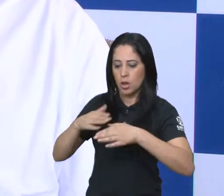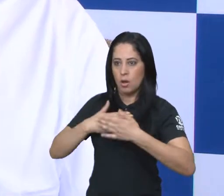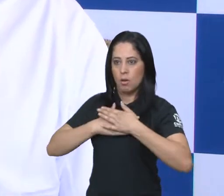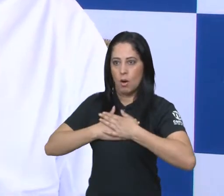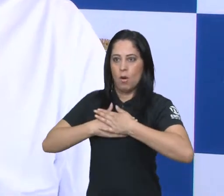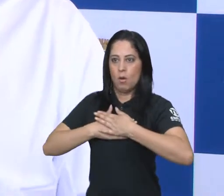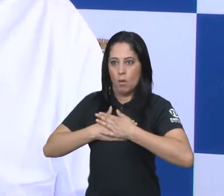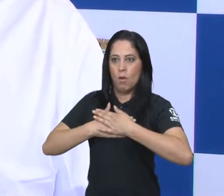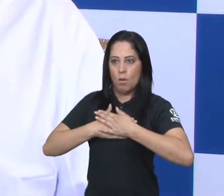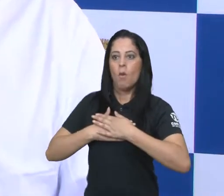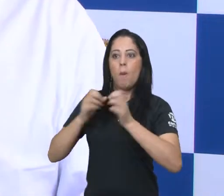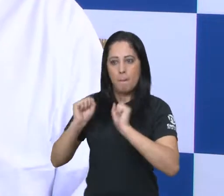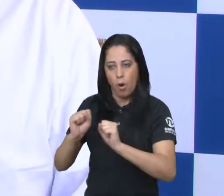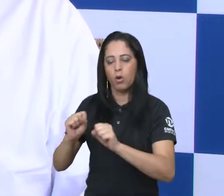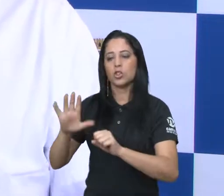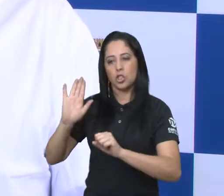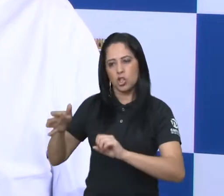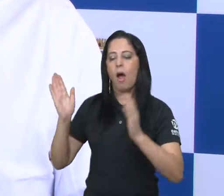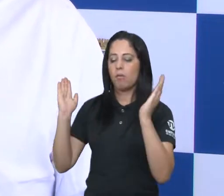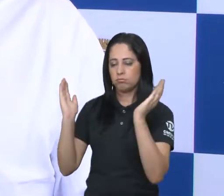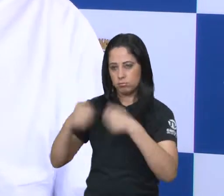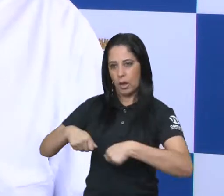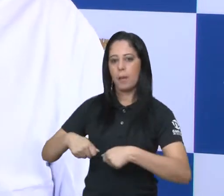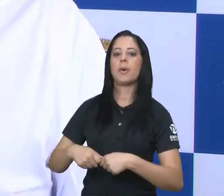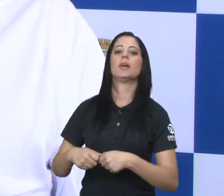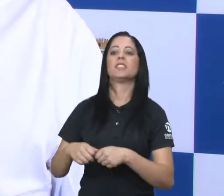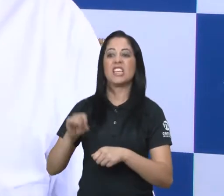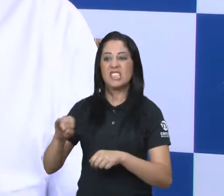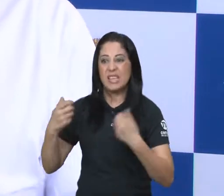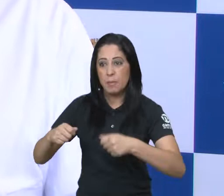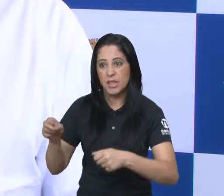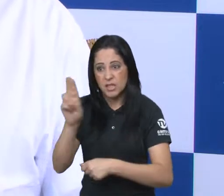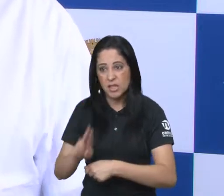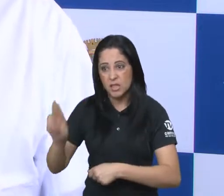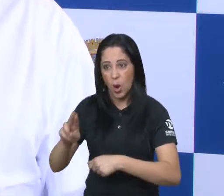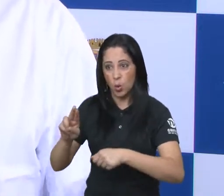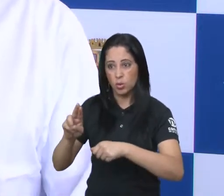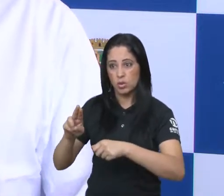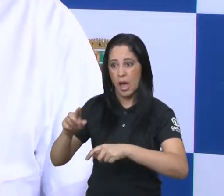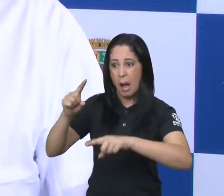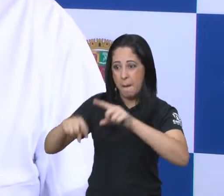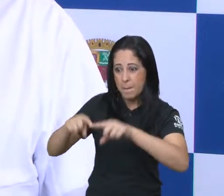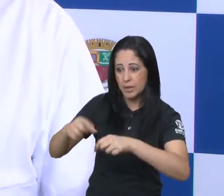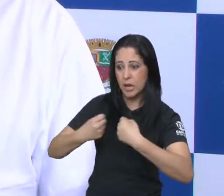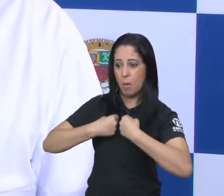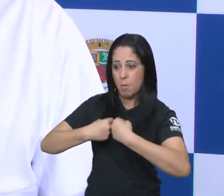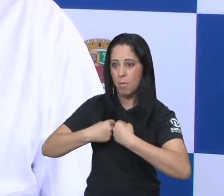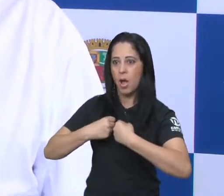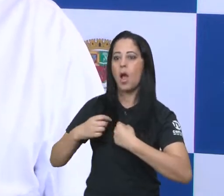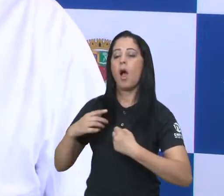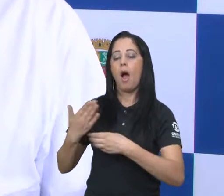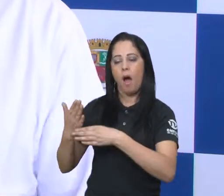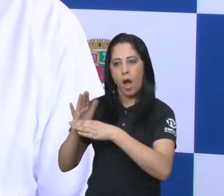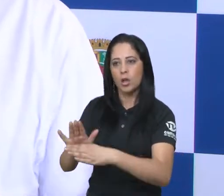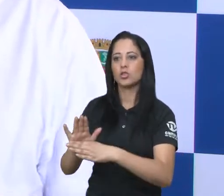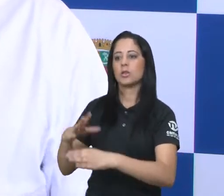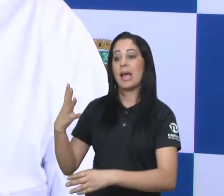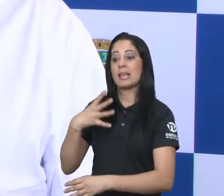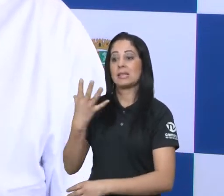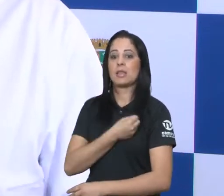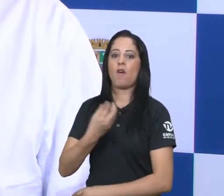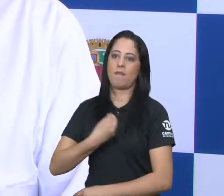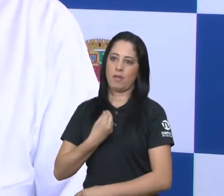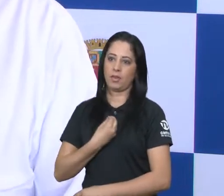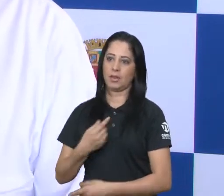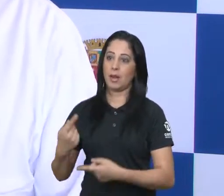fazer as massagens cardíacas e agora com desfibriladores, eu não tenho dúvida que se necessário for, estão todos preparados para que a gente consiga salvar vidas. A